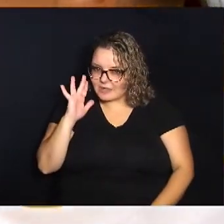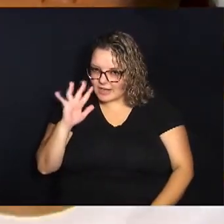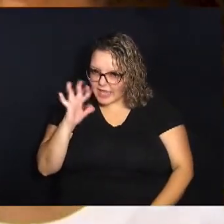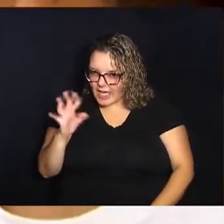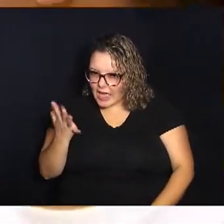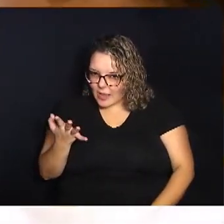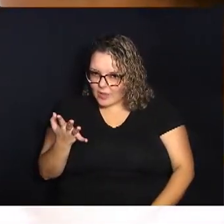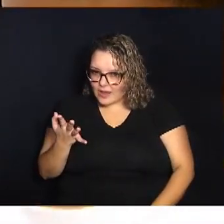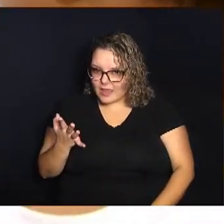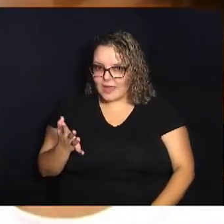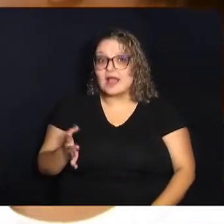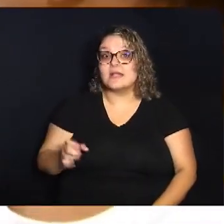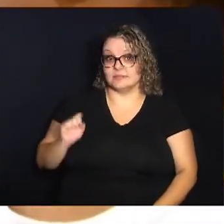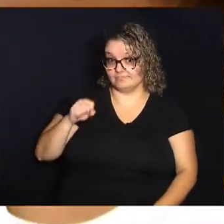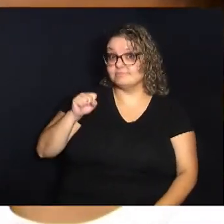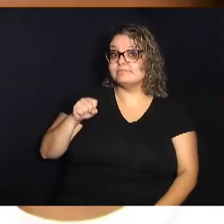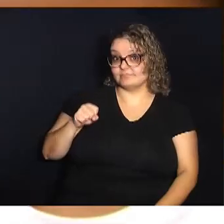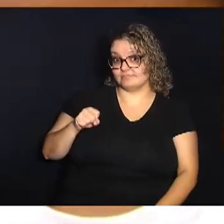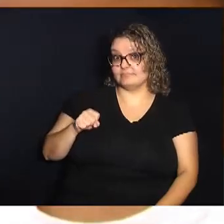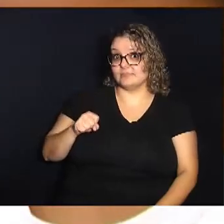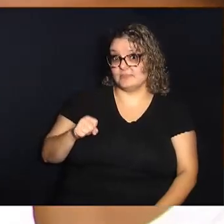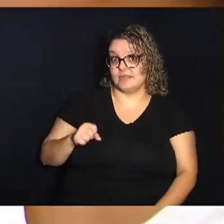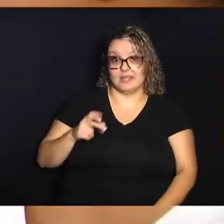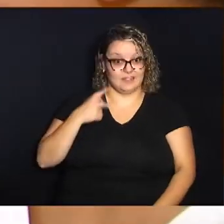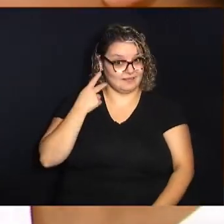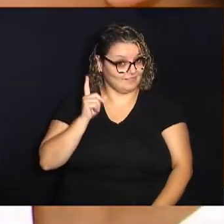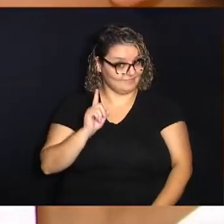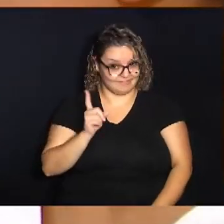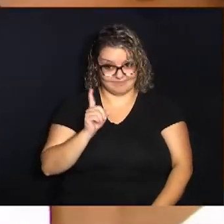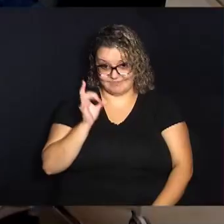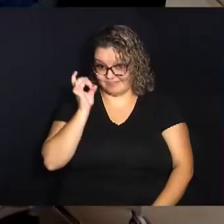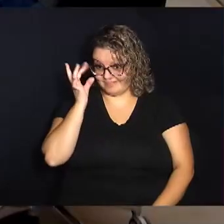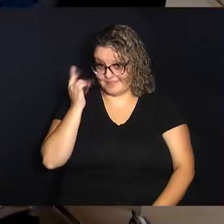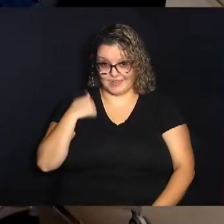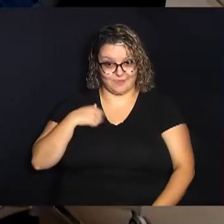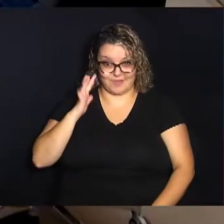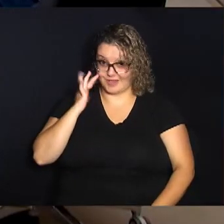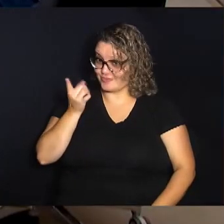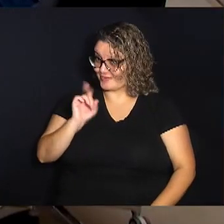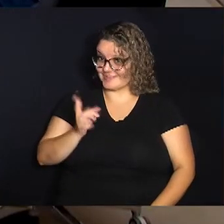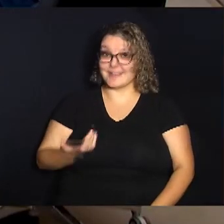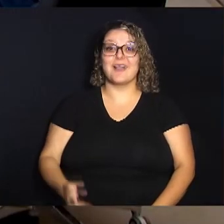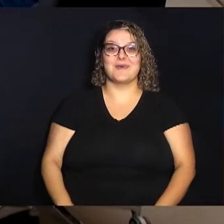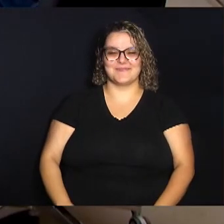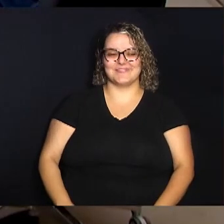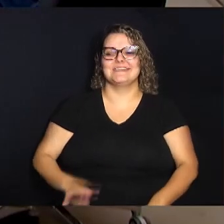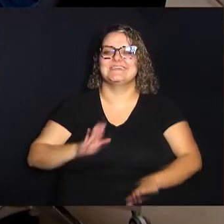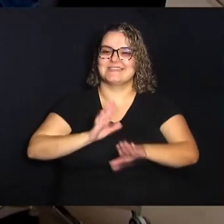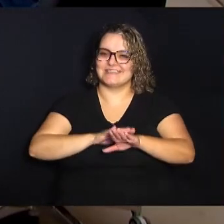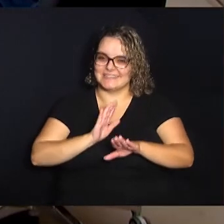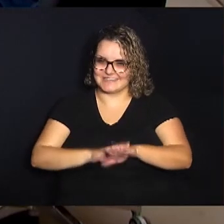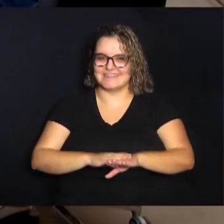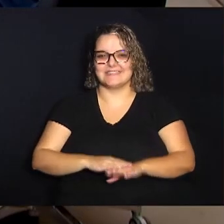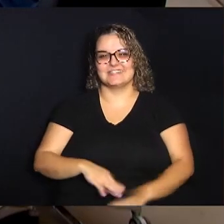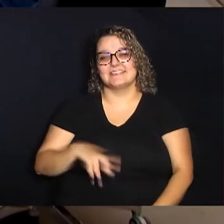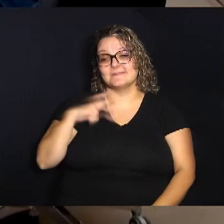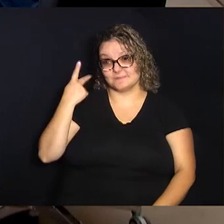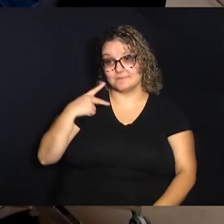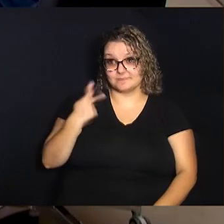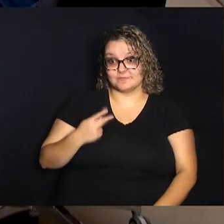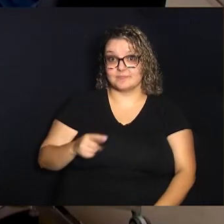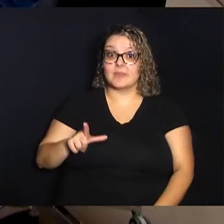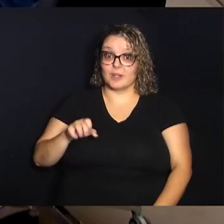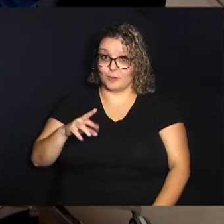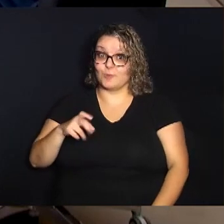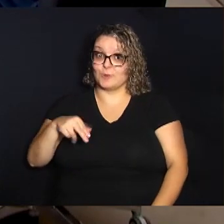exercício? Mas ser vereador não é fácil não, eu acho. Sobre o exercício da atividade parlamentar, a Lorena